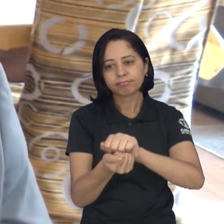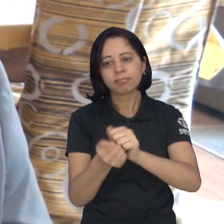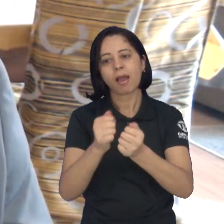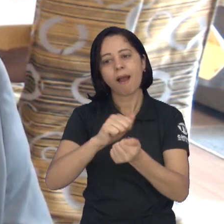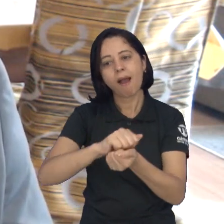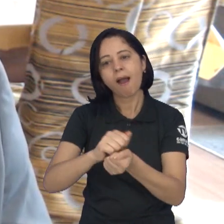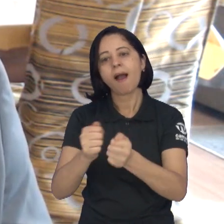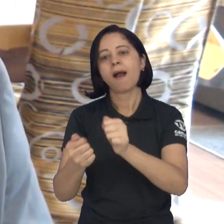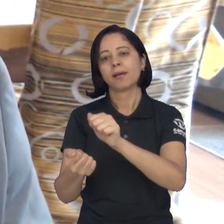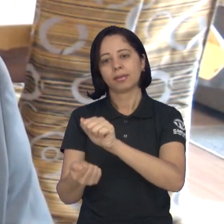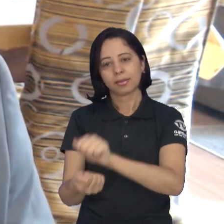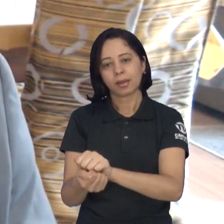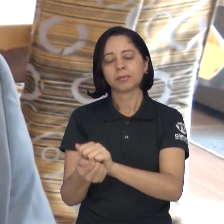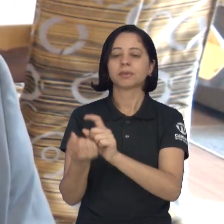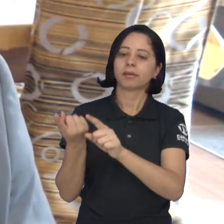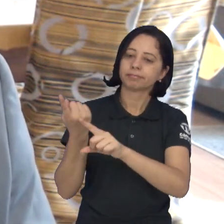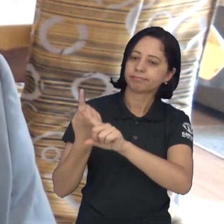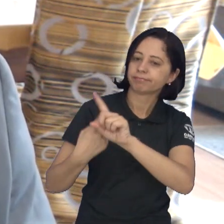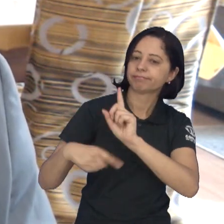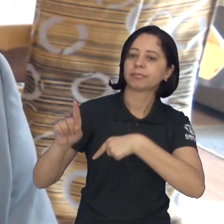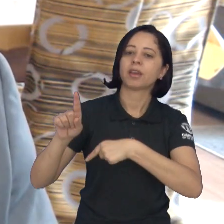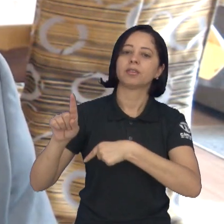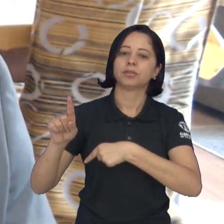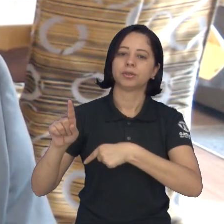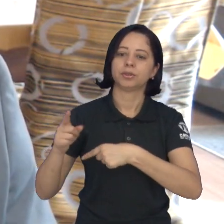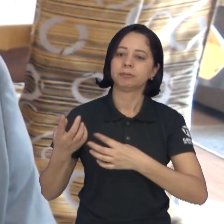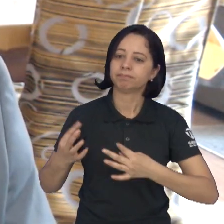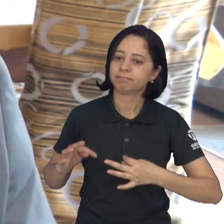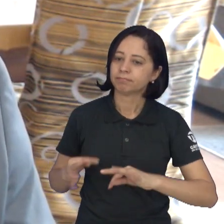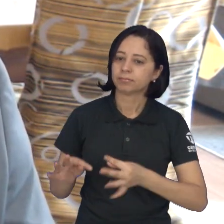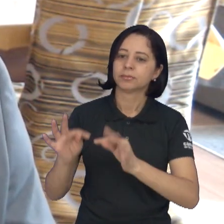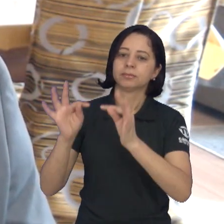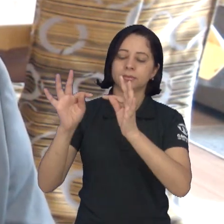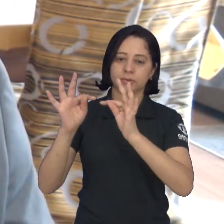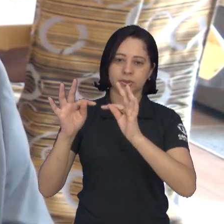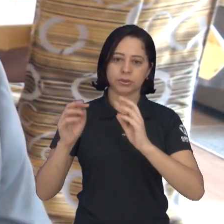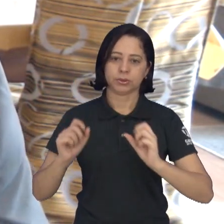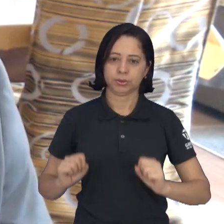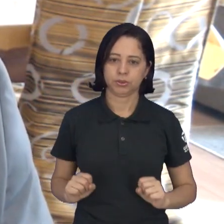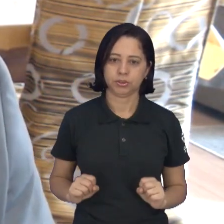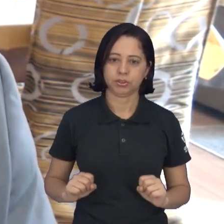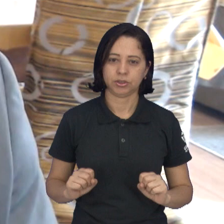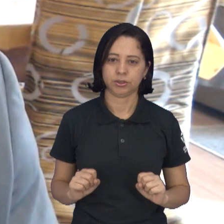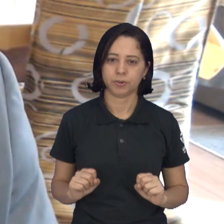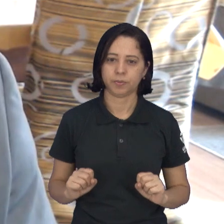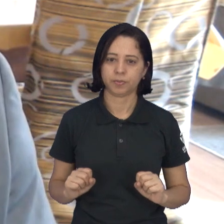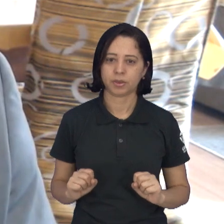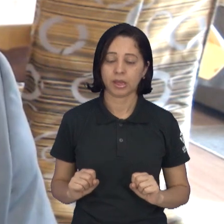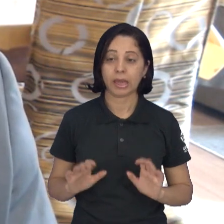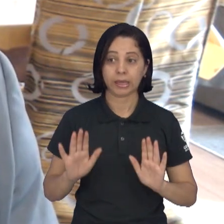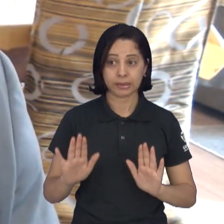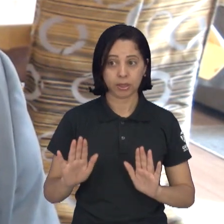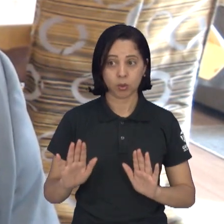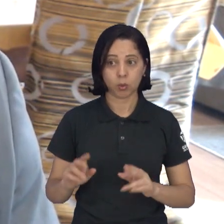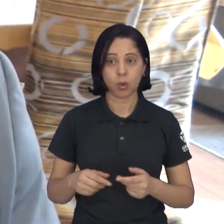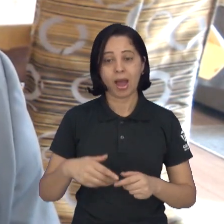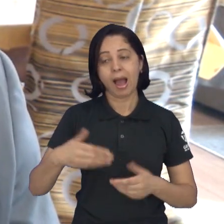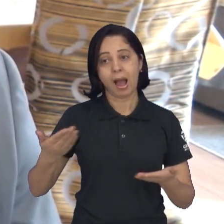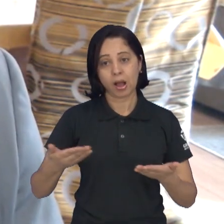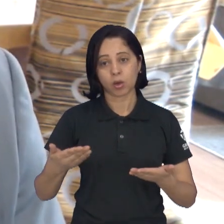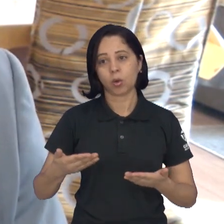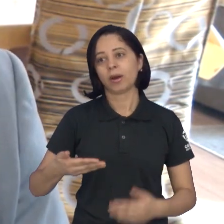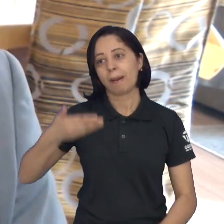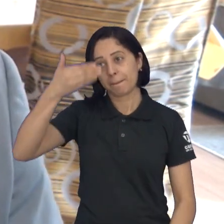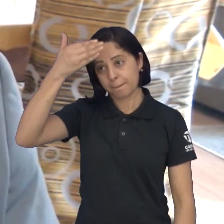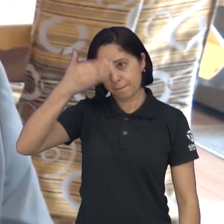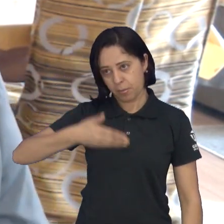acompanhar esse crescimento tecnológico. Então, E quanto às provas, o direito